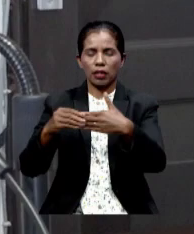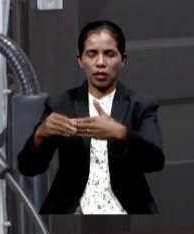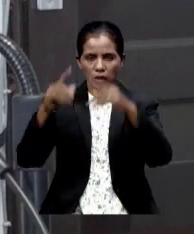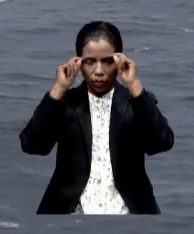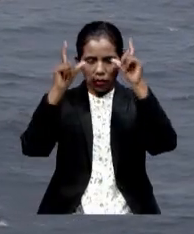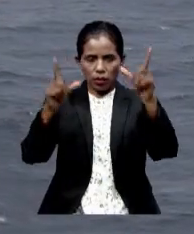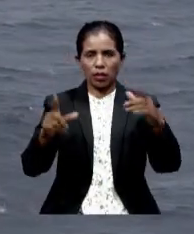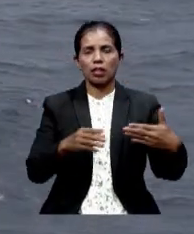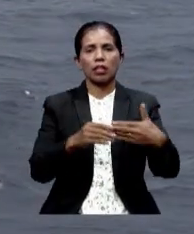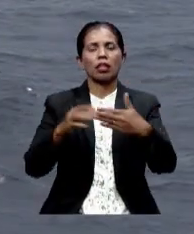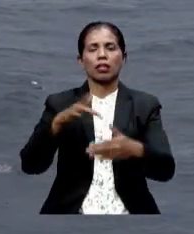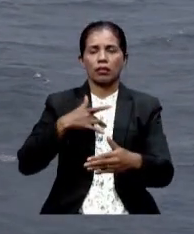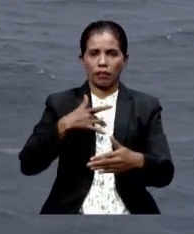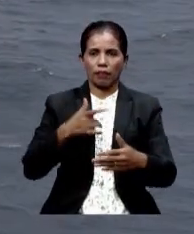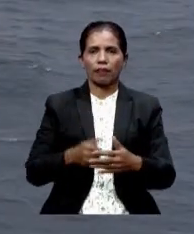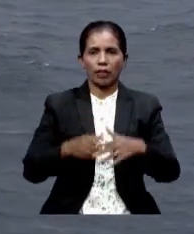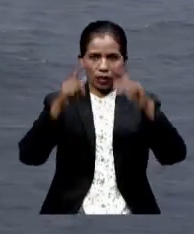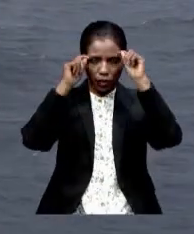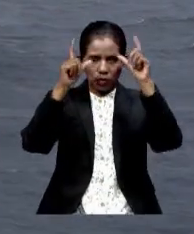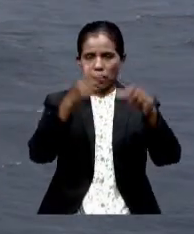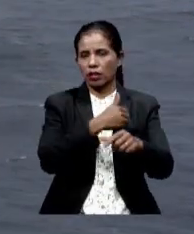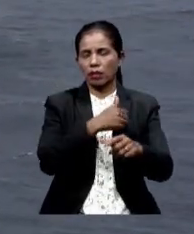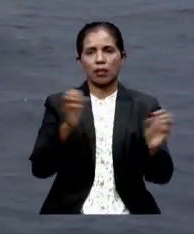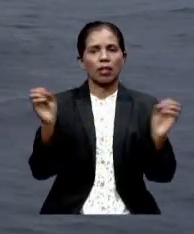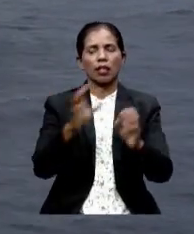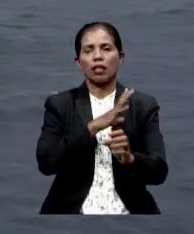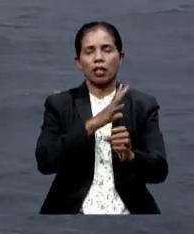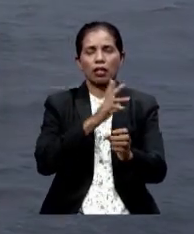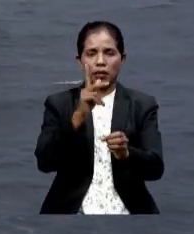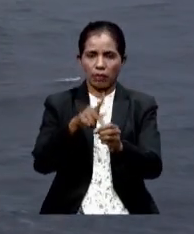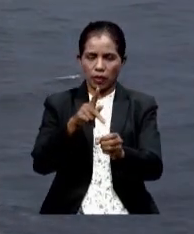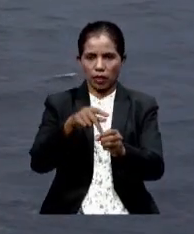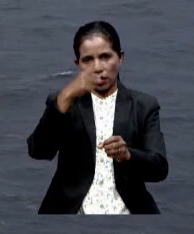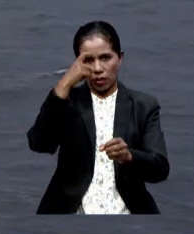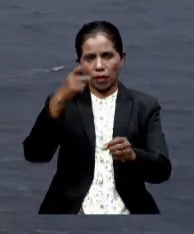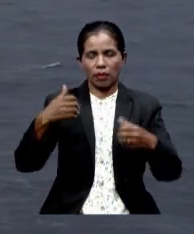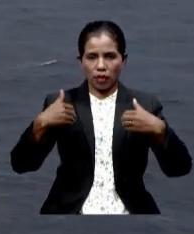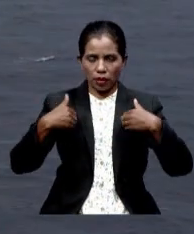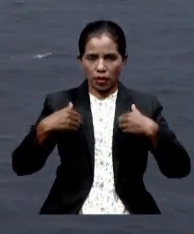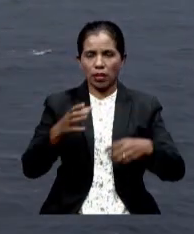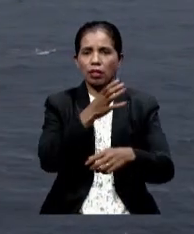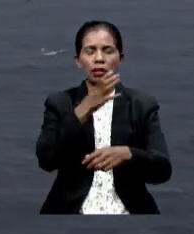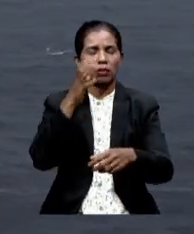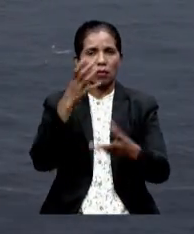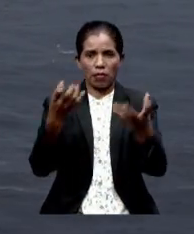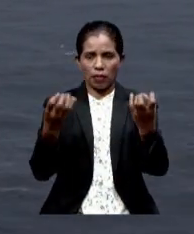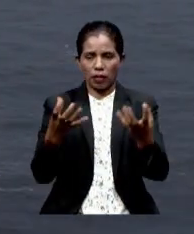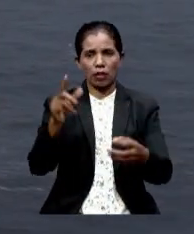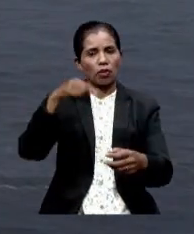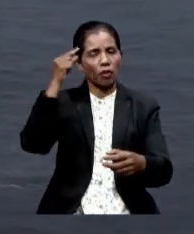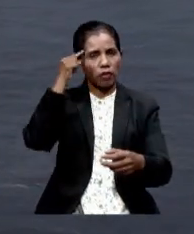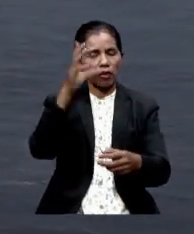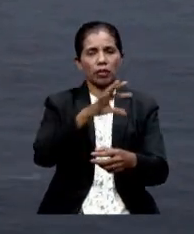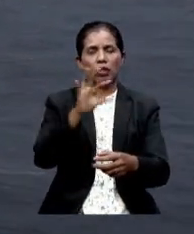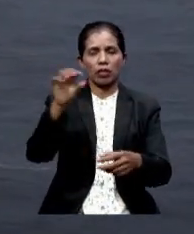arrogância. Asana me atetem, Timor-Leste se la depende de ba Greater Sunrise, tamba e setor produtivo barak, ne be governo da CIA